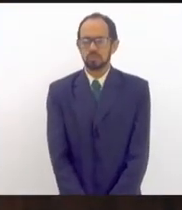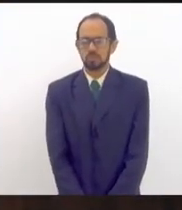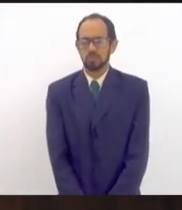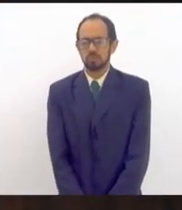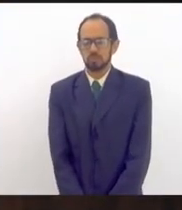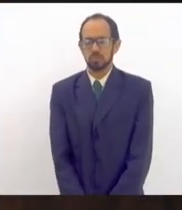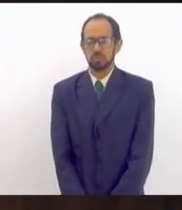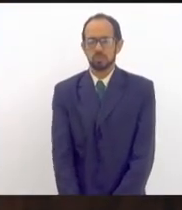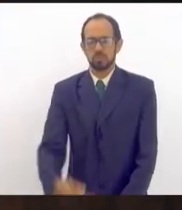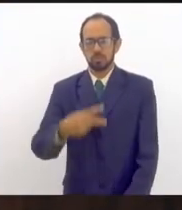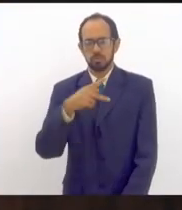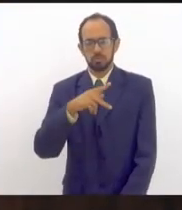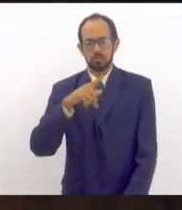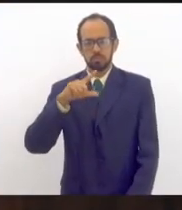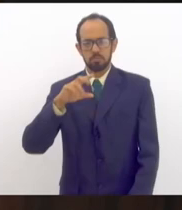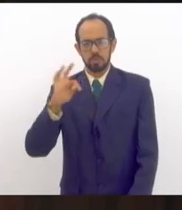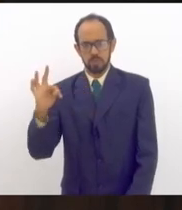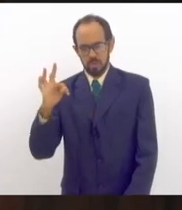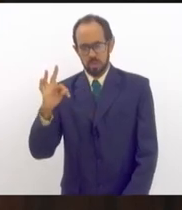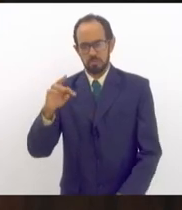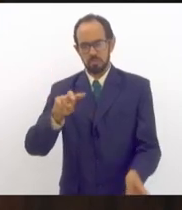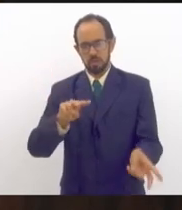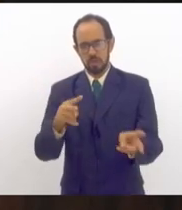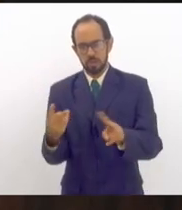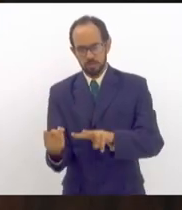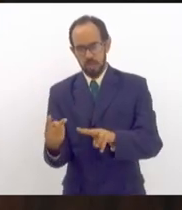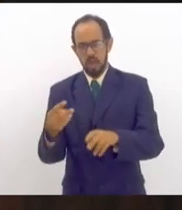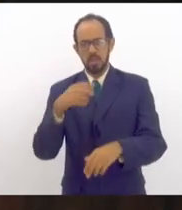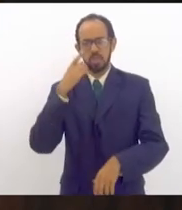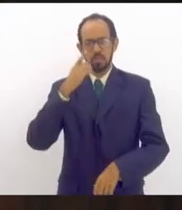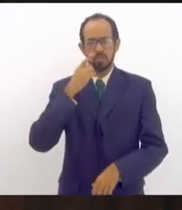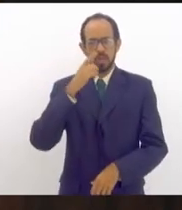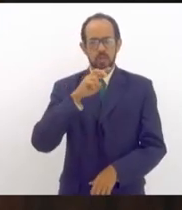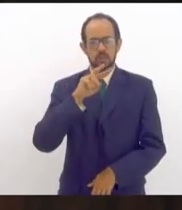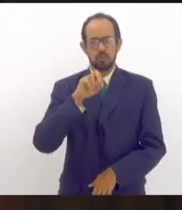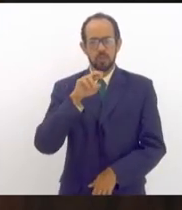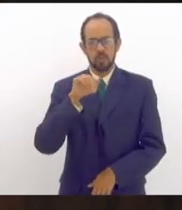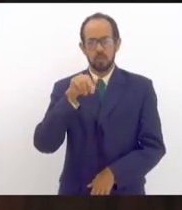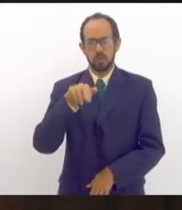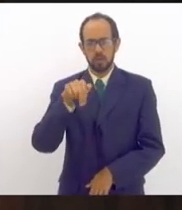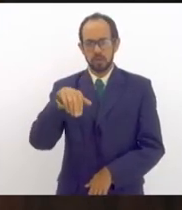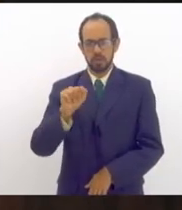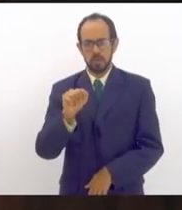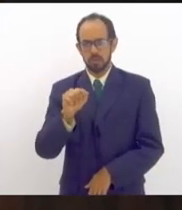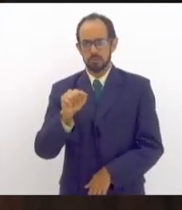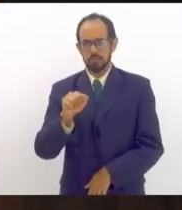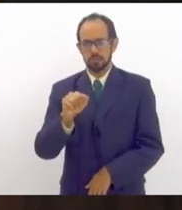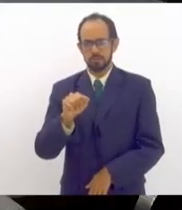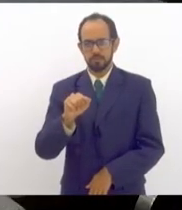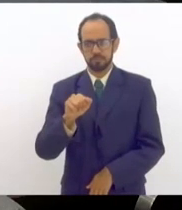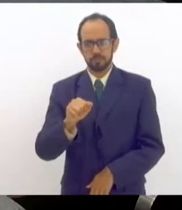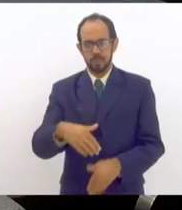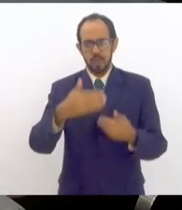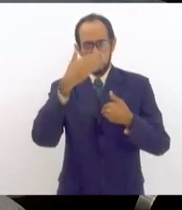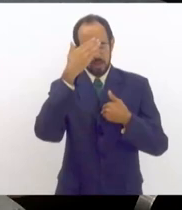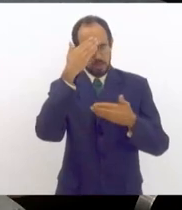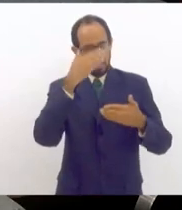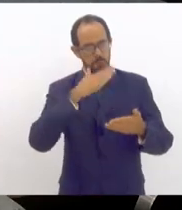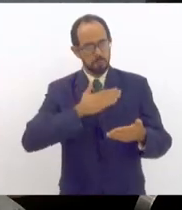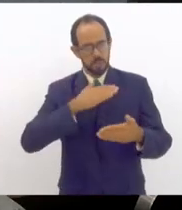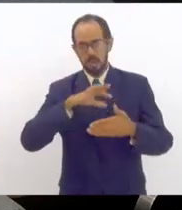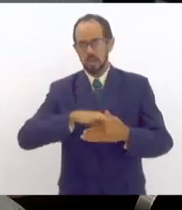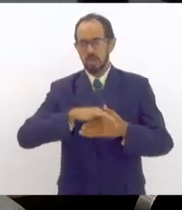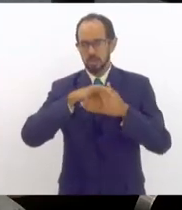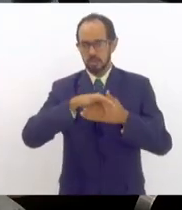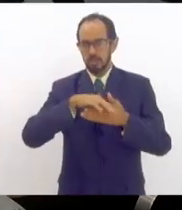pela bancada do PT a deputada Verônica Lima agradecer a minha líderelica